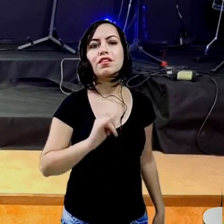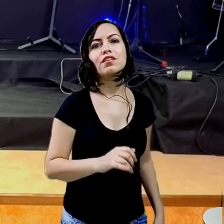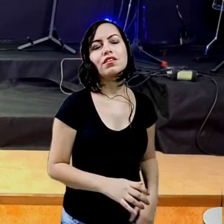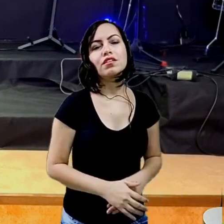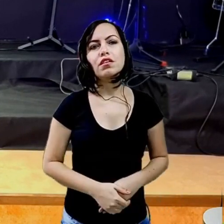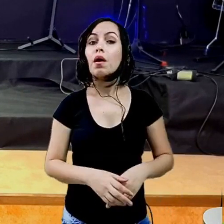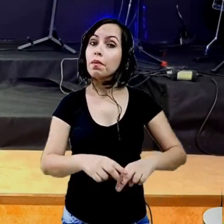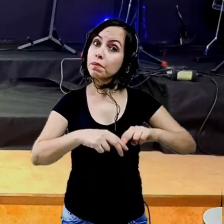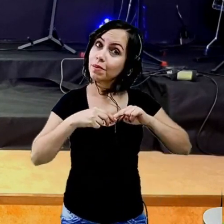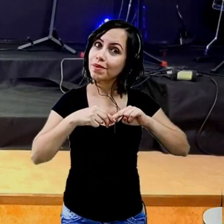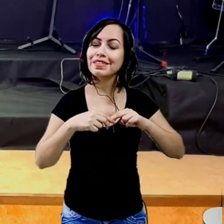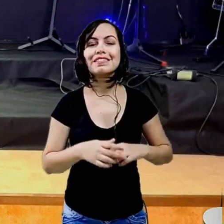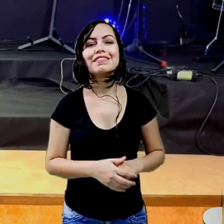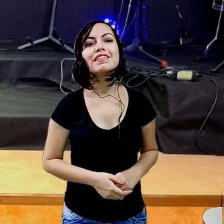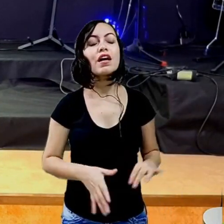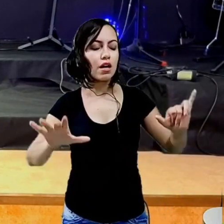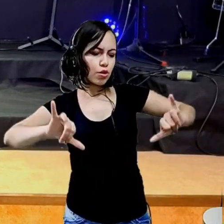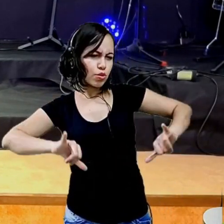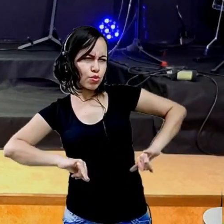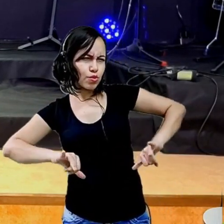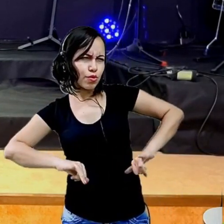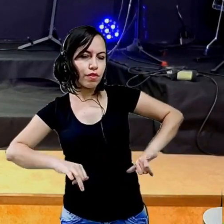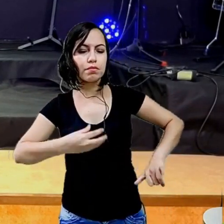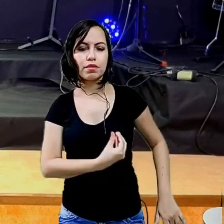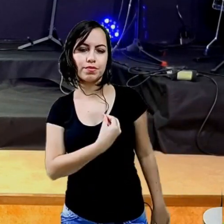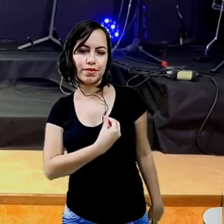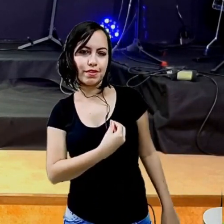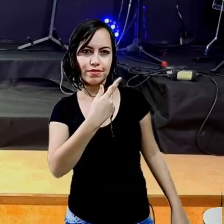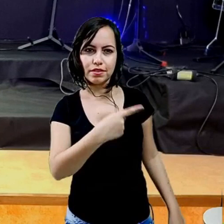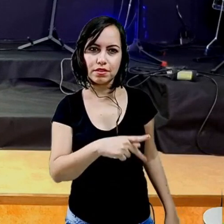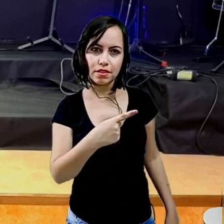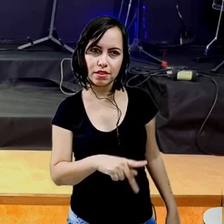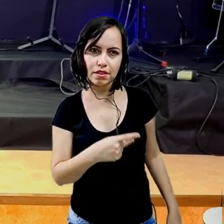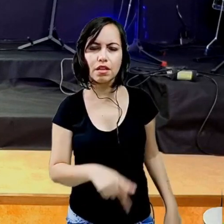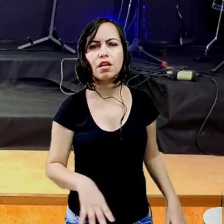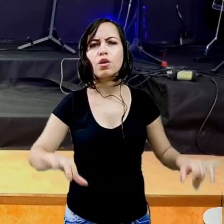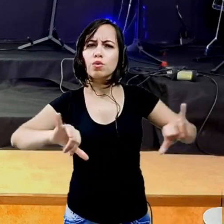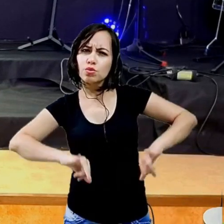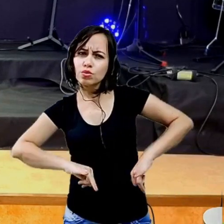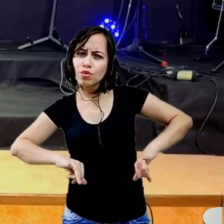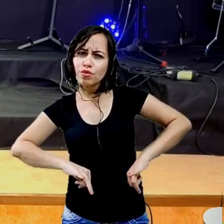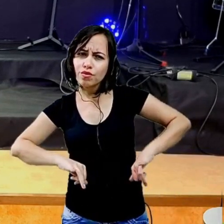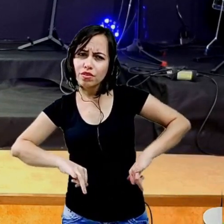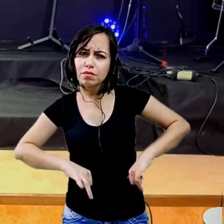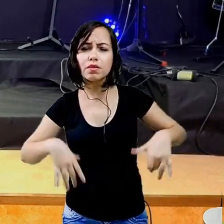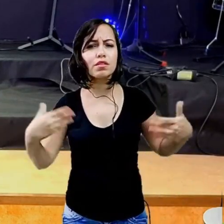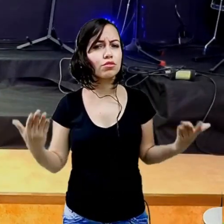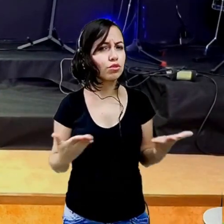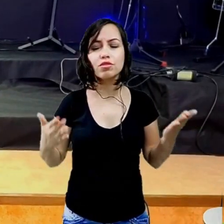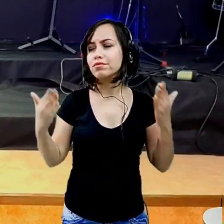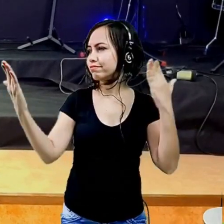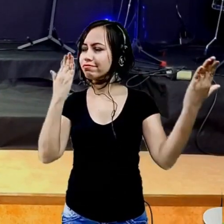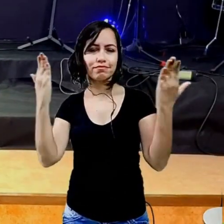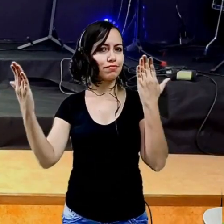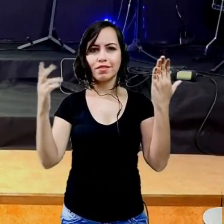Por isso, queridos, o sofrimento desta vida, o sofrimento do tempo presente, não se